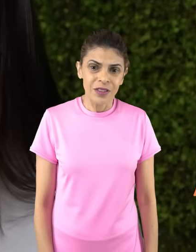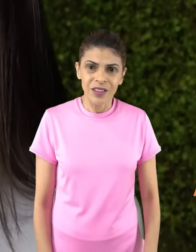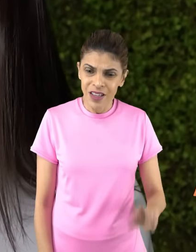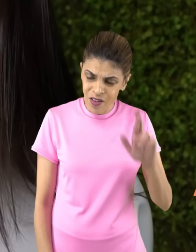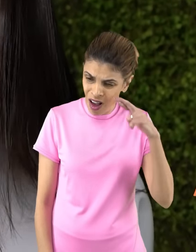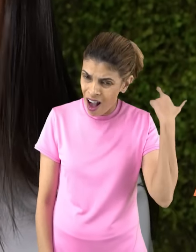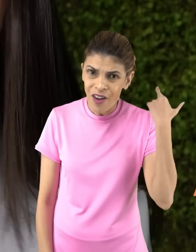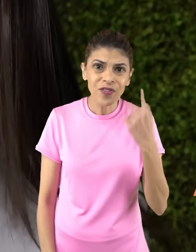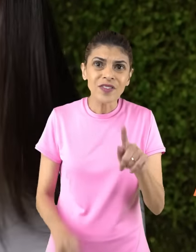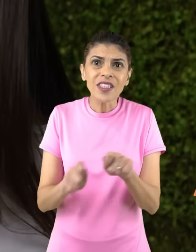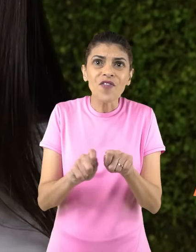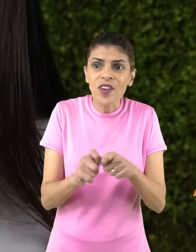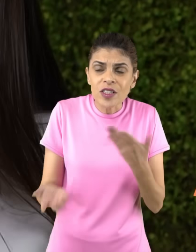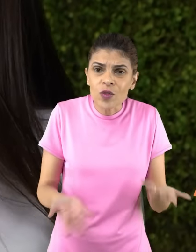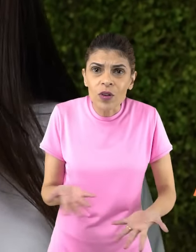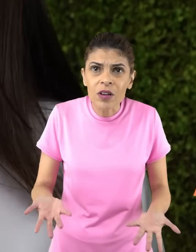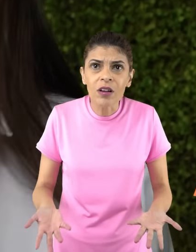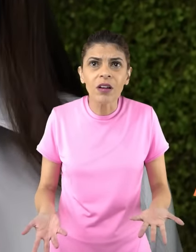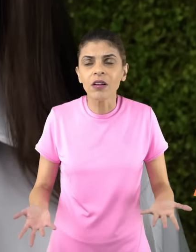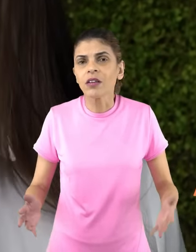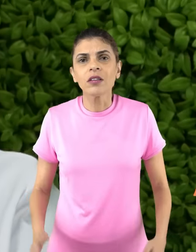Rafael, que você fez?